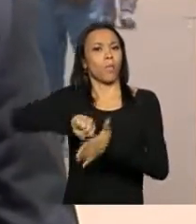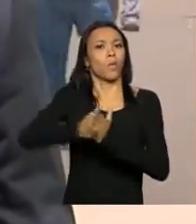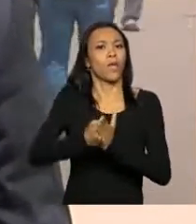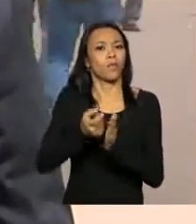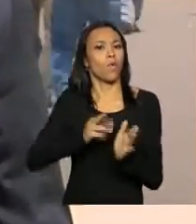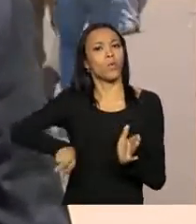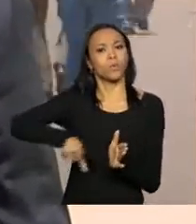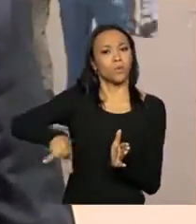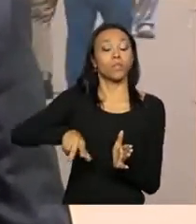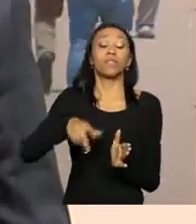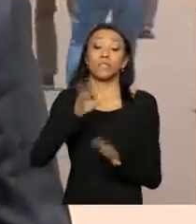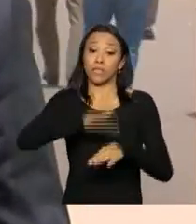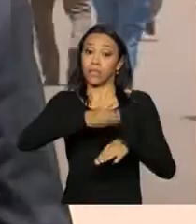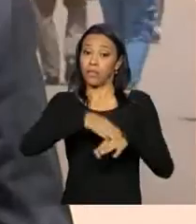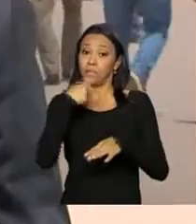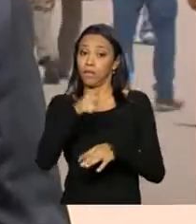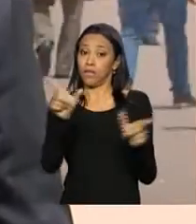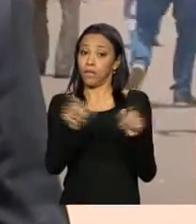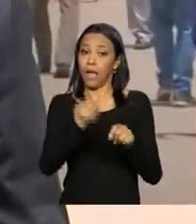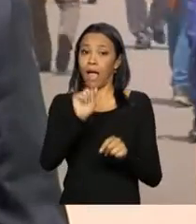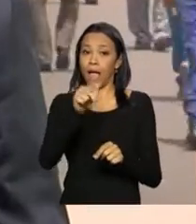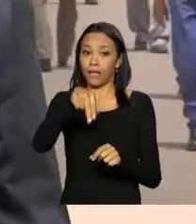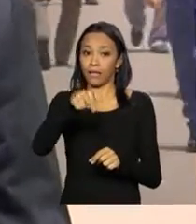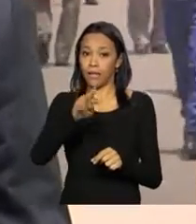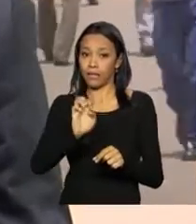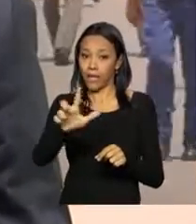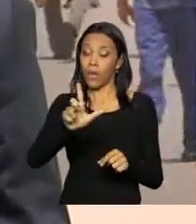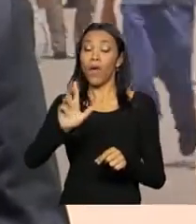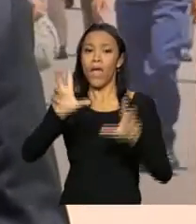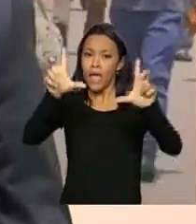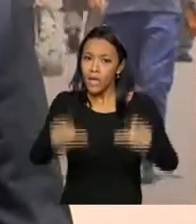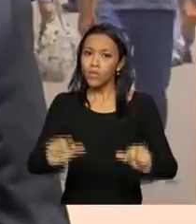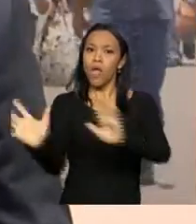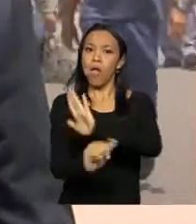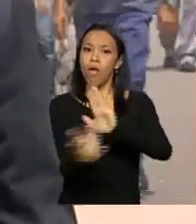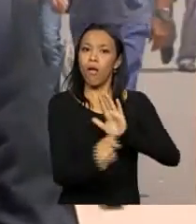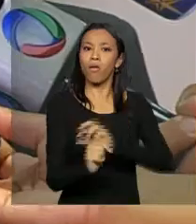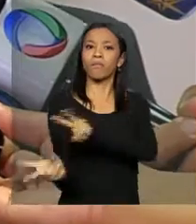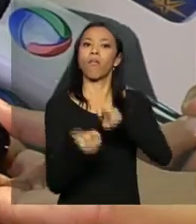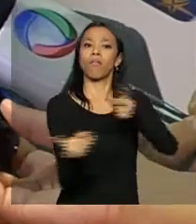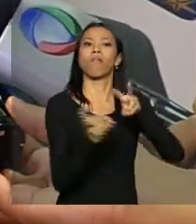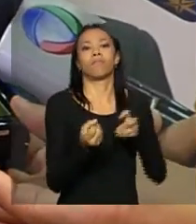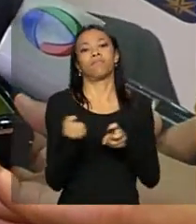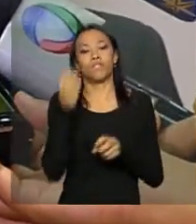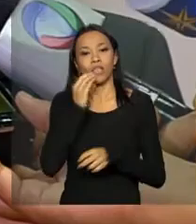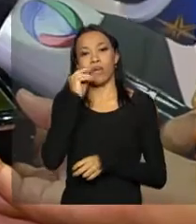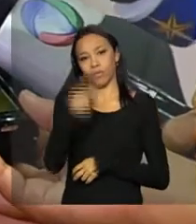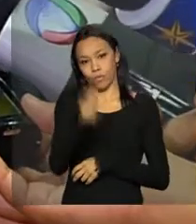bloqueado. Segundo a Anatel, o objetivo é reduzir o número de roubos de aparelhos no Brasil. Como